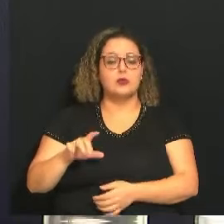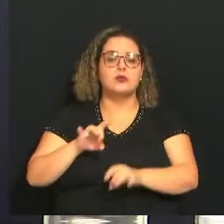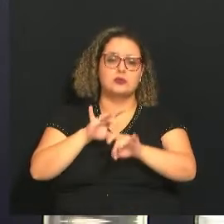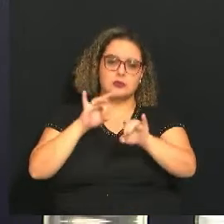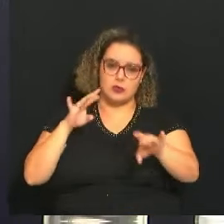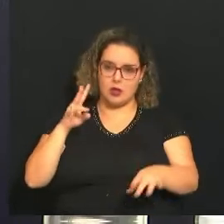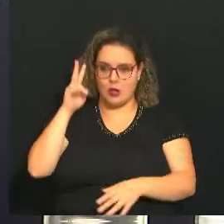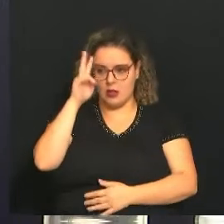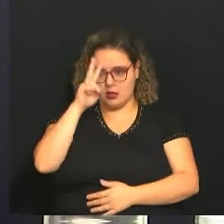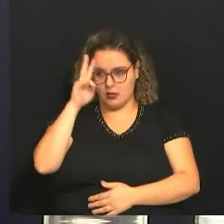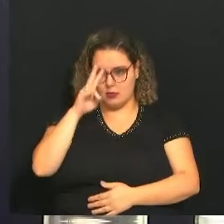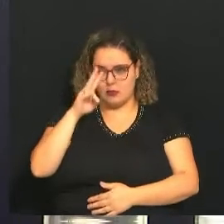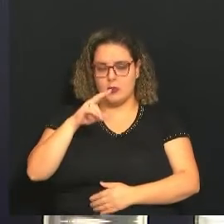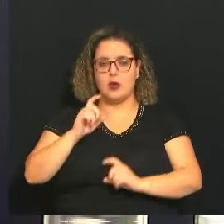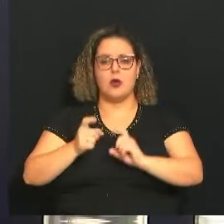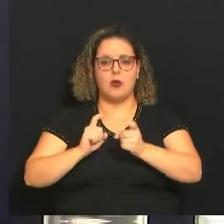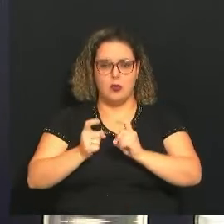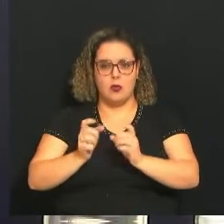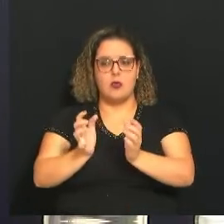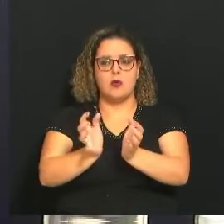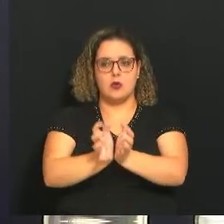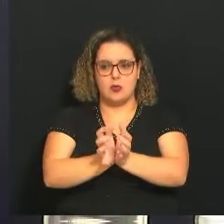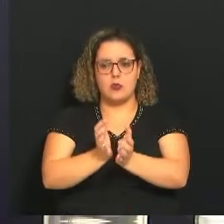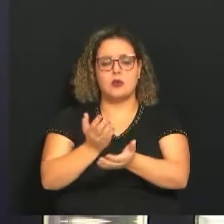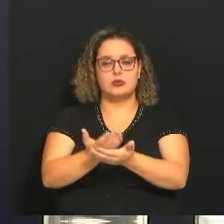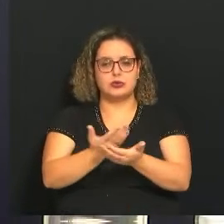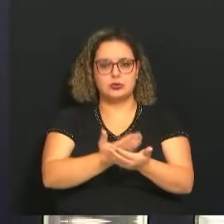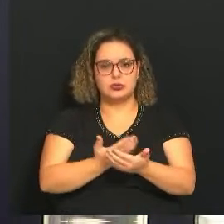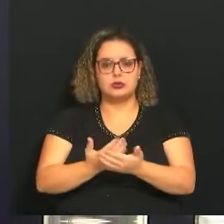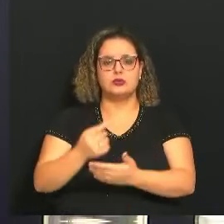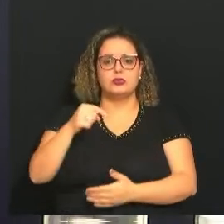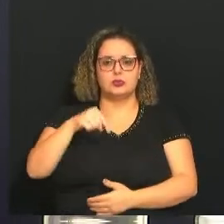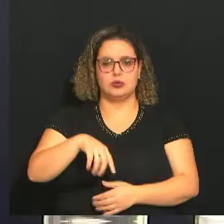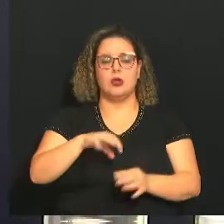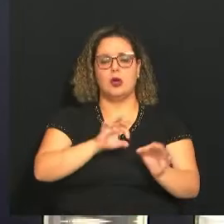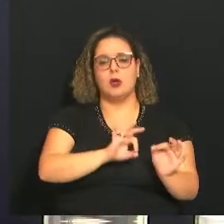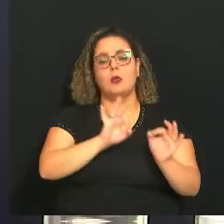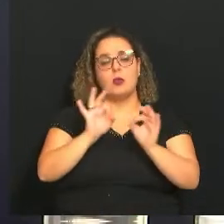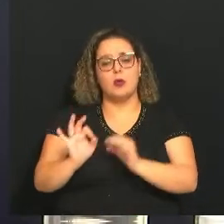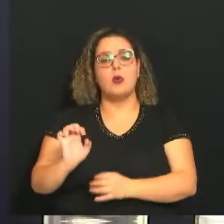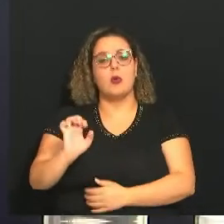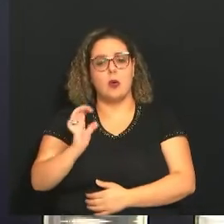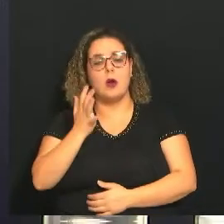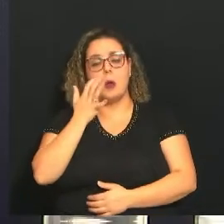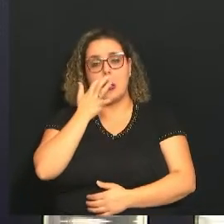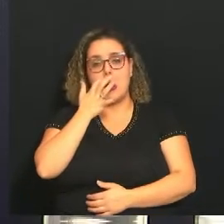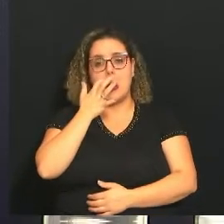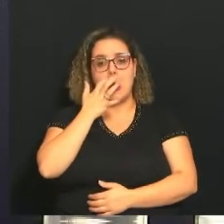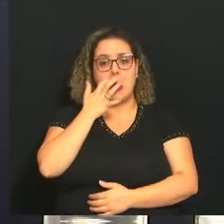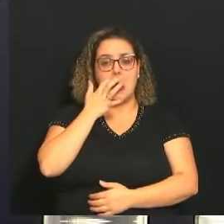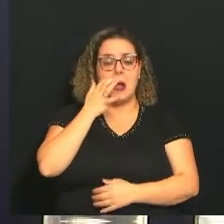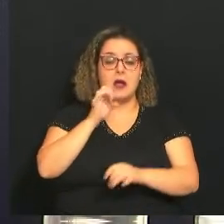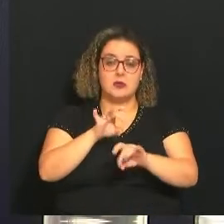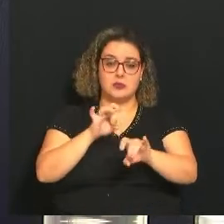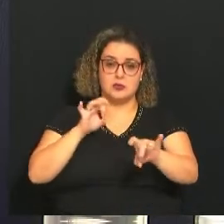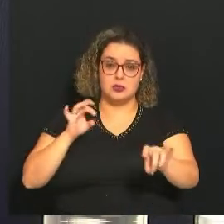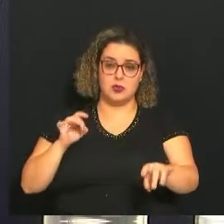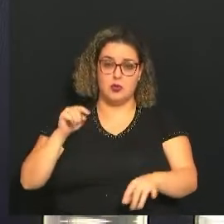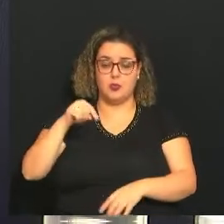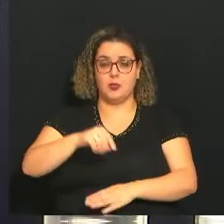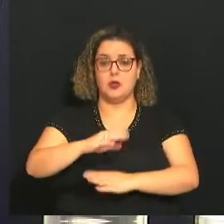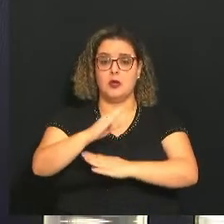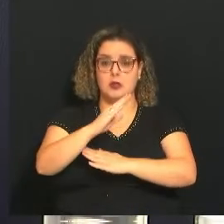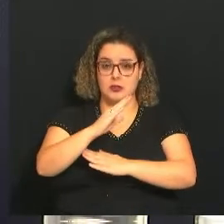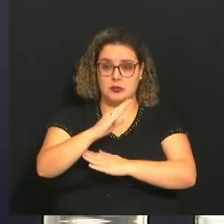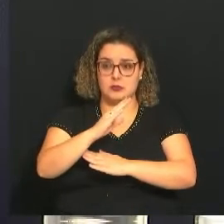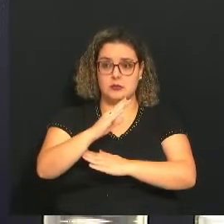que essa reunião da Comissão de Estudos aqui, ela acontece de forma remota, porque aqui na Câmara Municipal